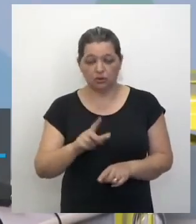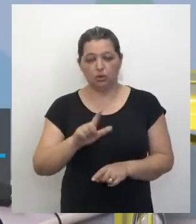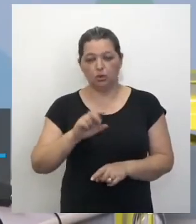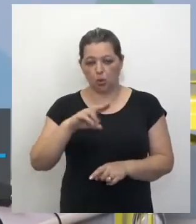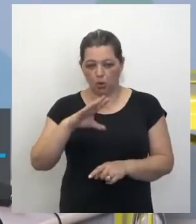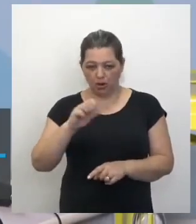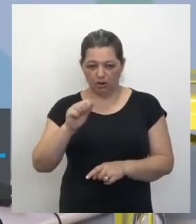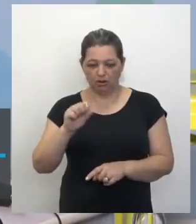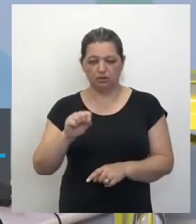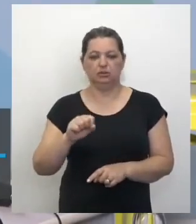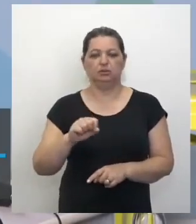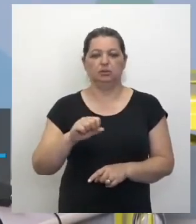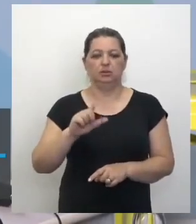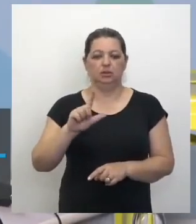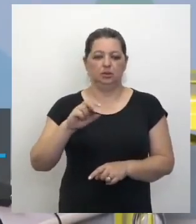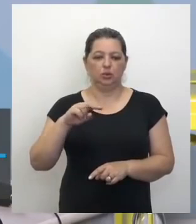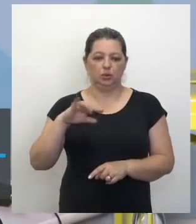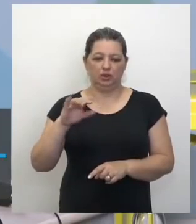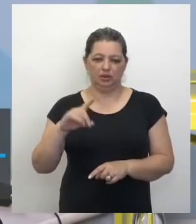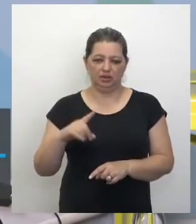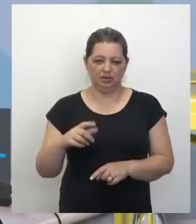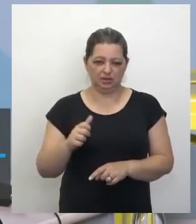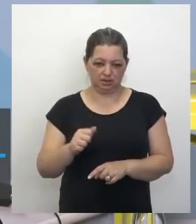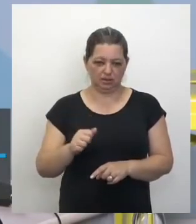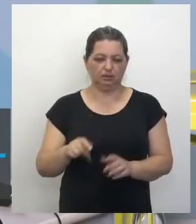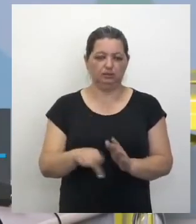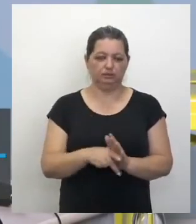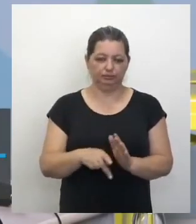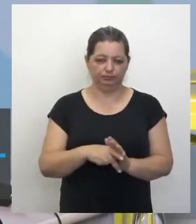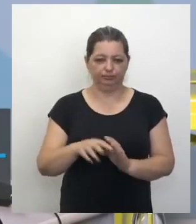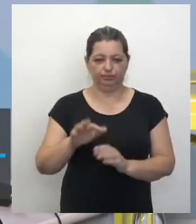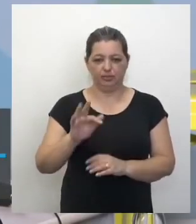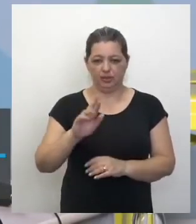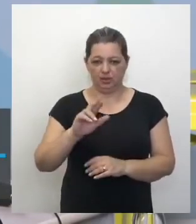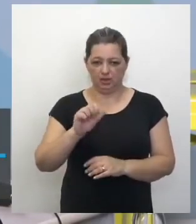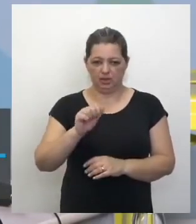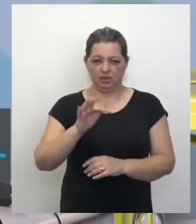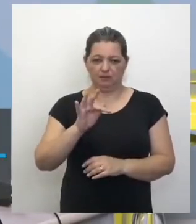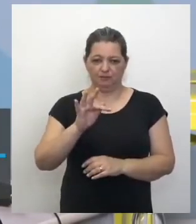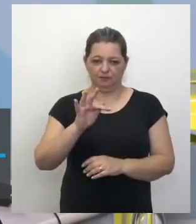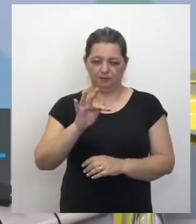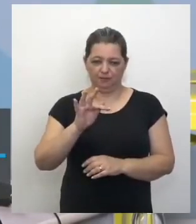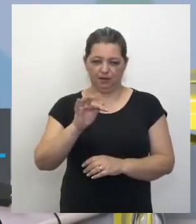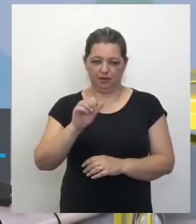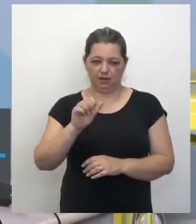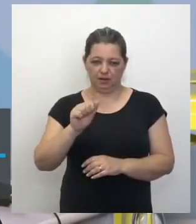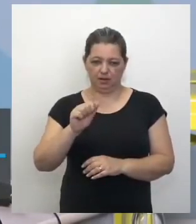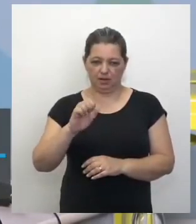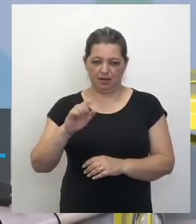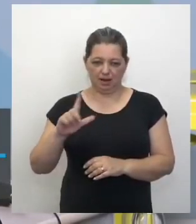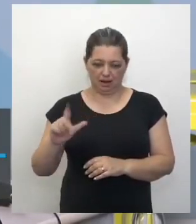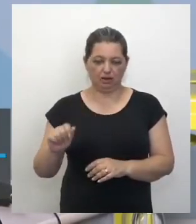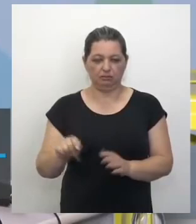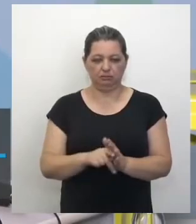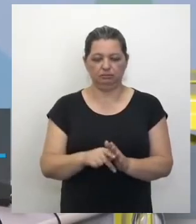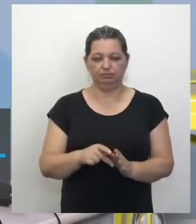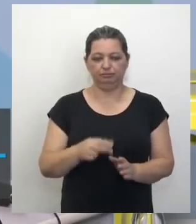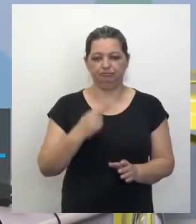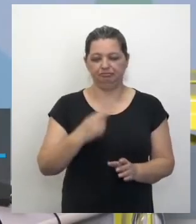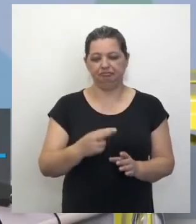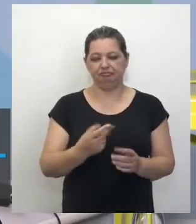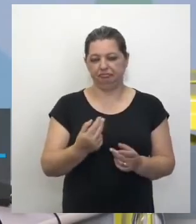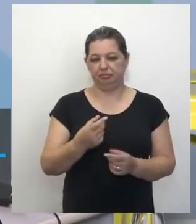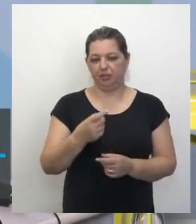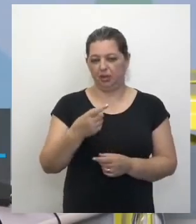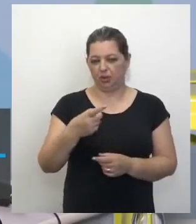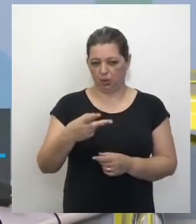da Luísa, da Pietra, do Davi, do Matheus e da Rafaela Rodrigues. Altura igual a 12, Viviane. Aqui eu